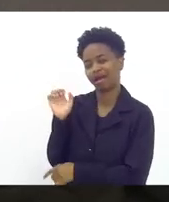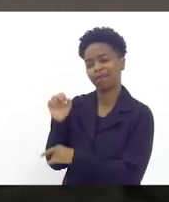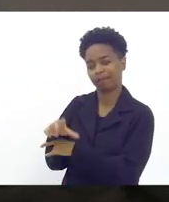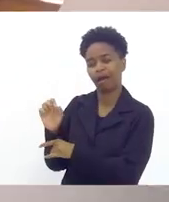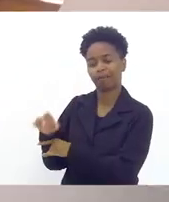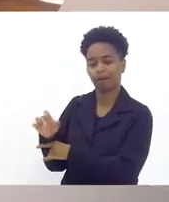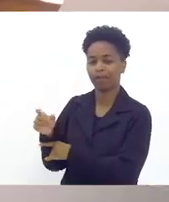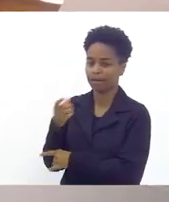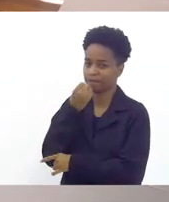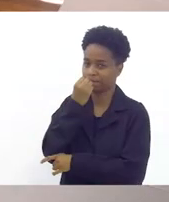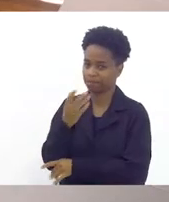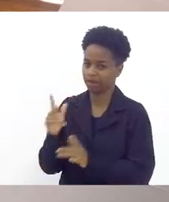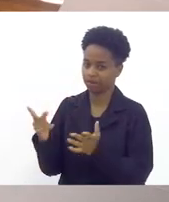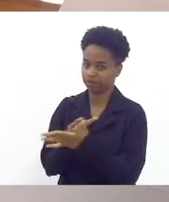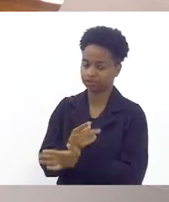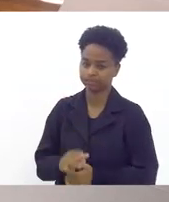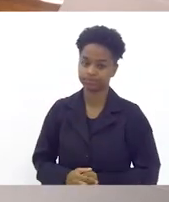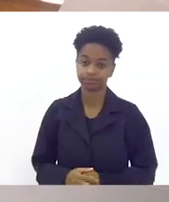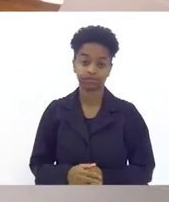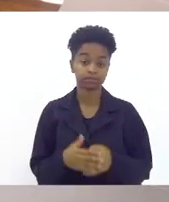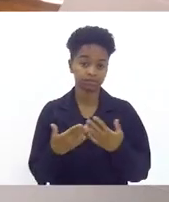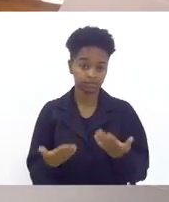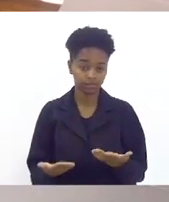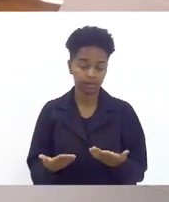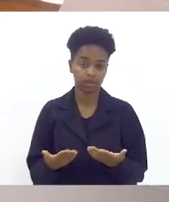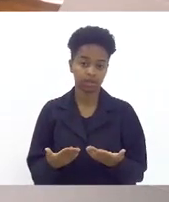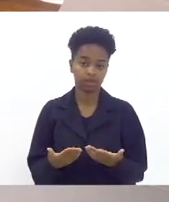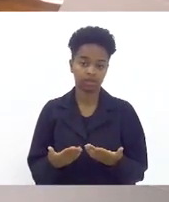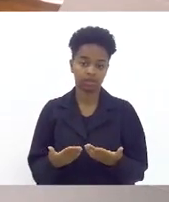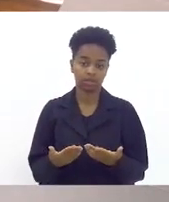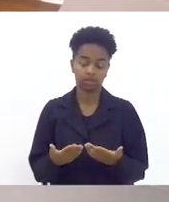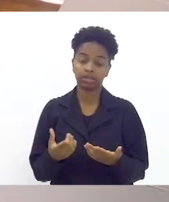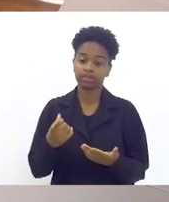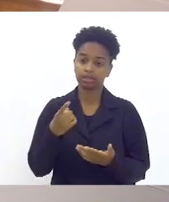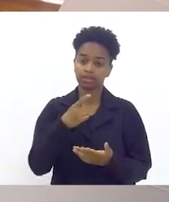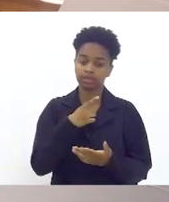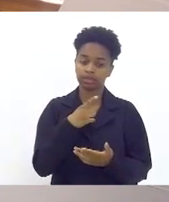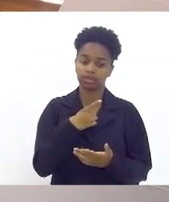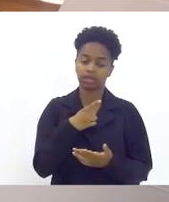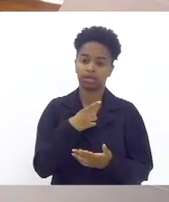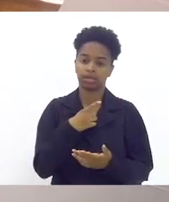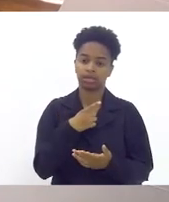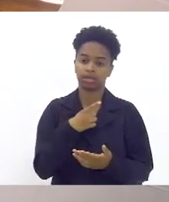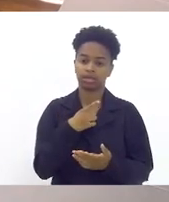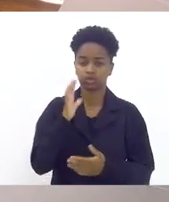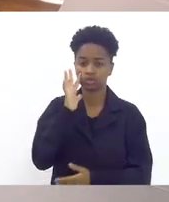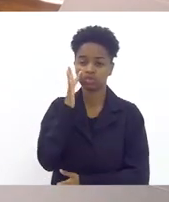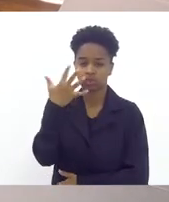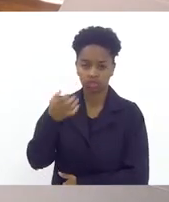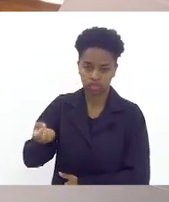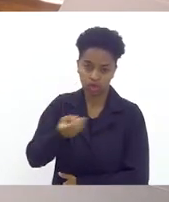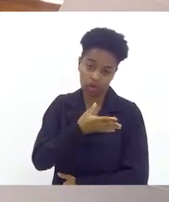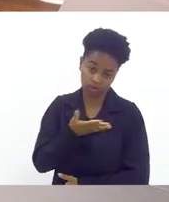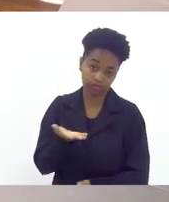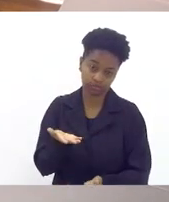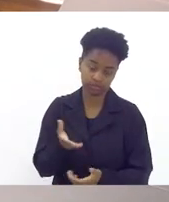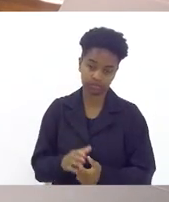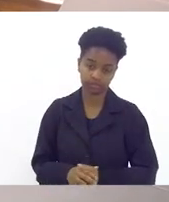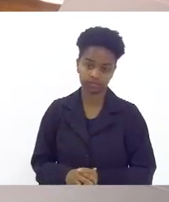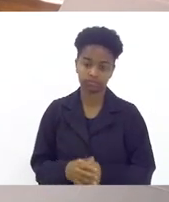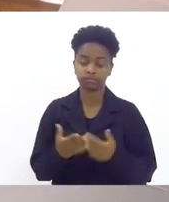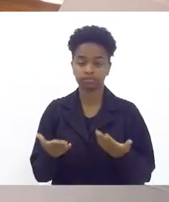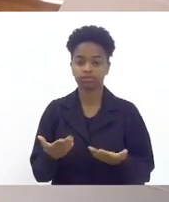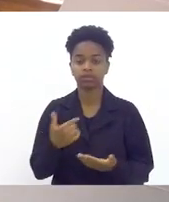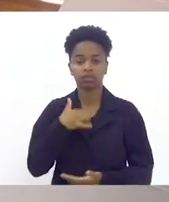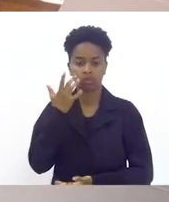lá é muito bem feito e assim é uma questão é uma é uma solução inovadora né e eu acho